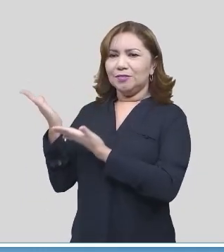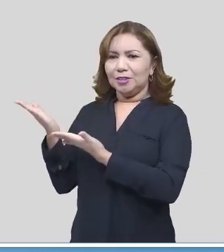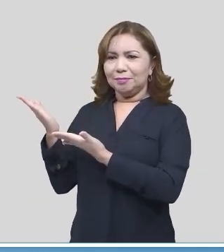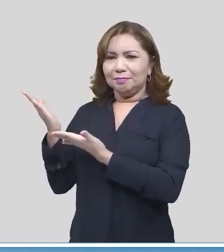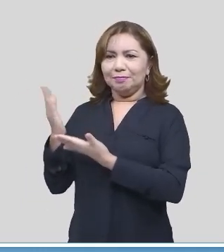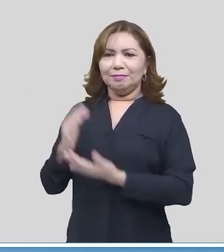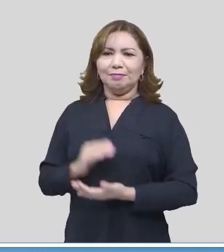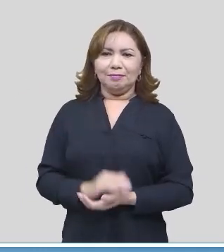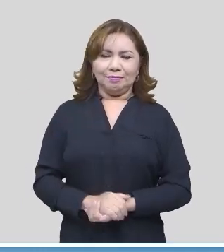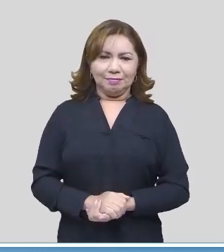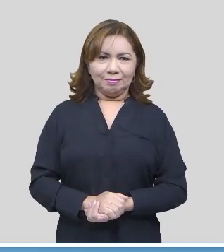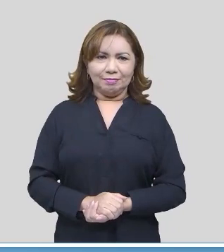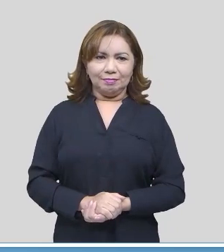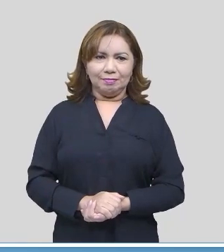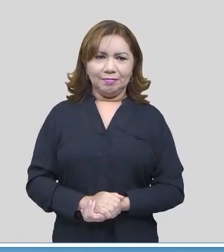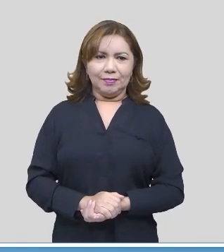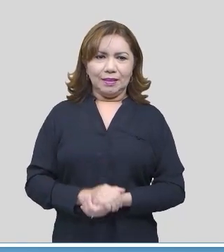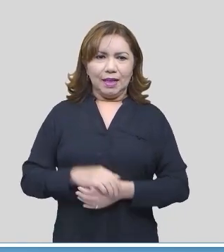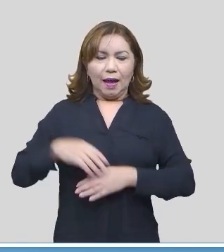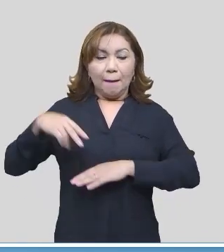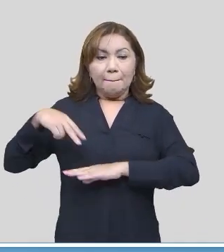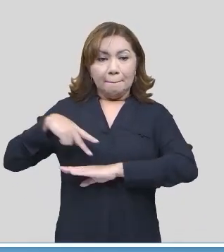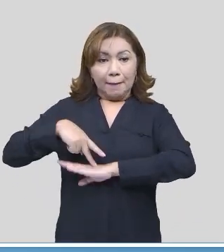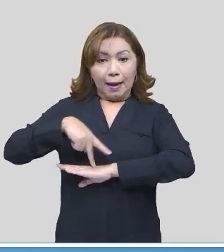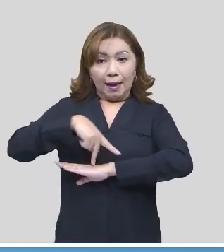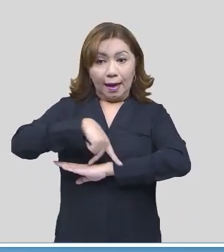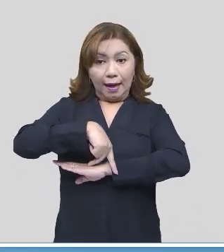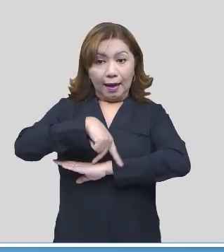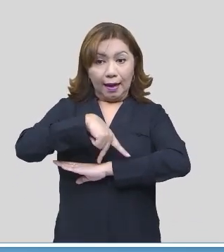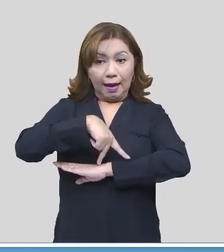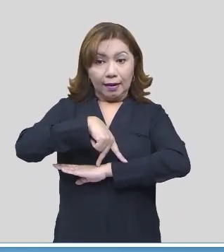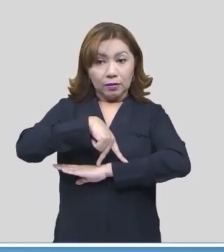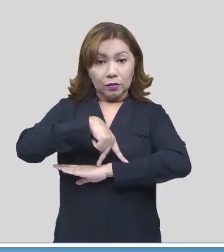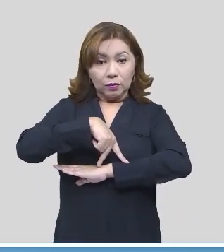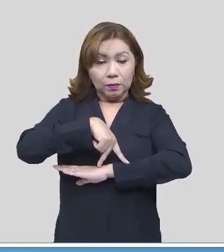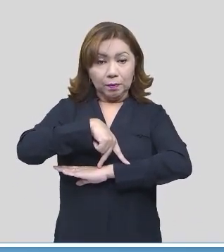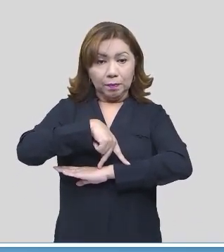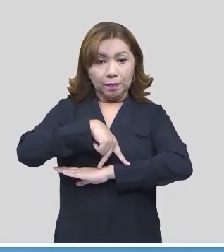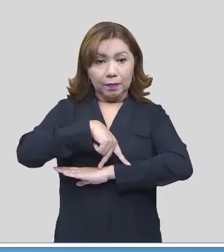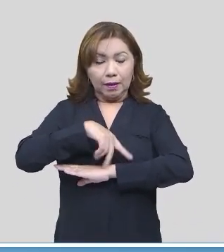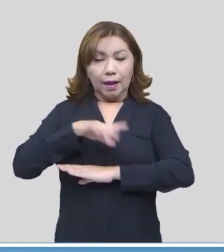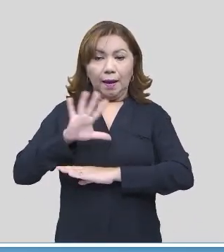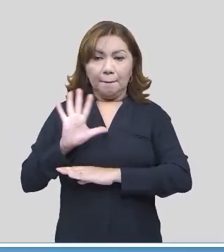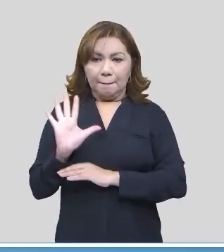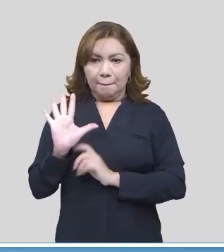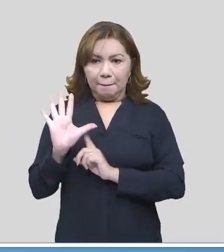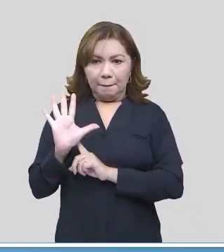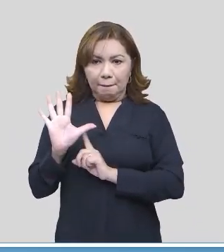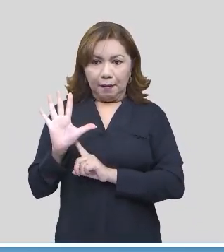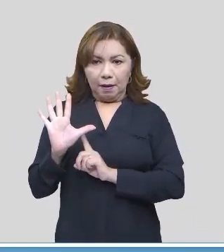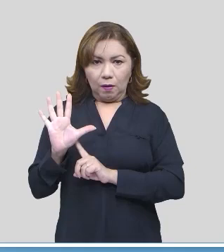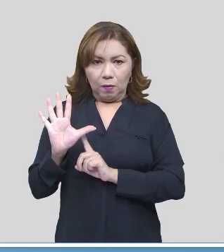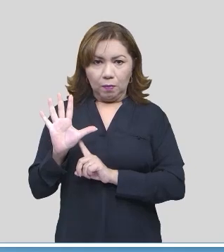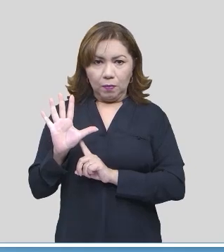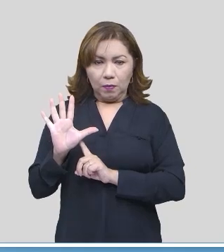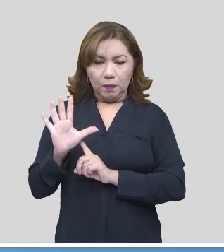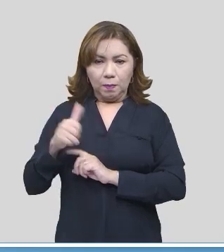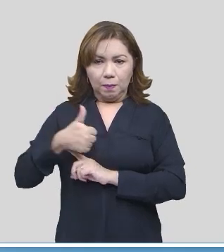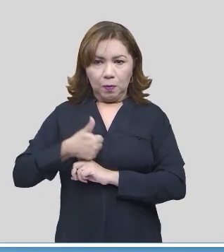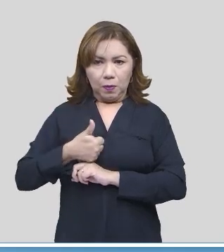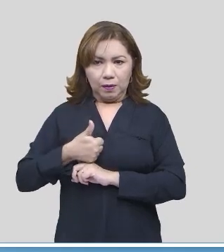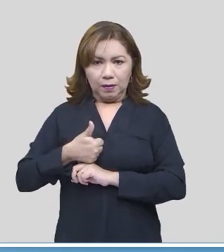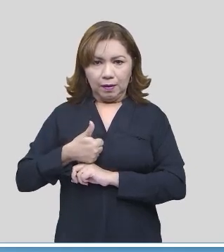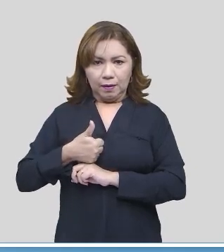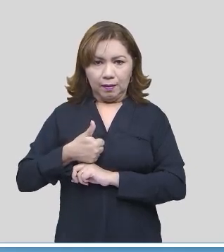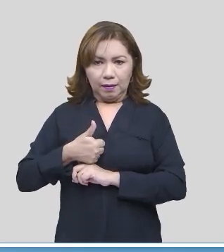passo, palmo, pé, polegada. Medida de comprimento